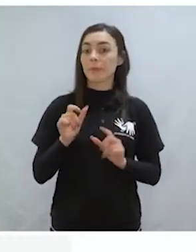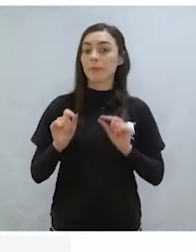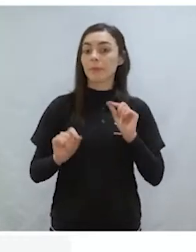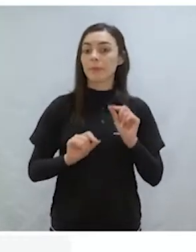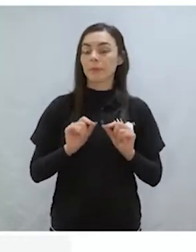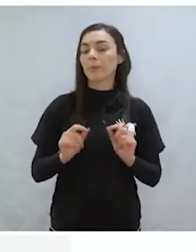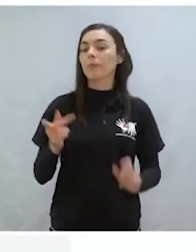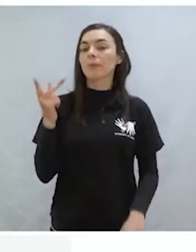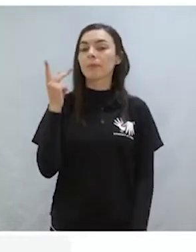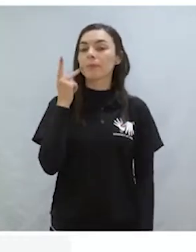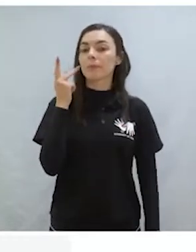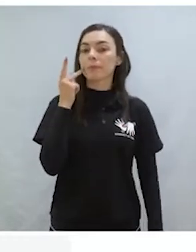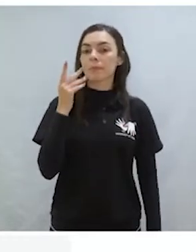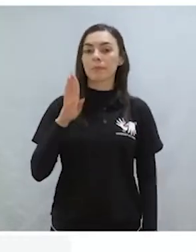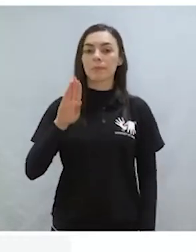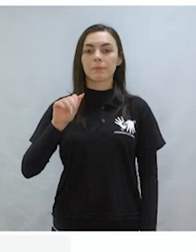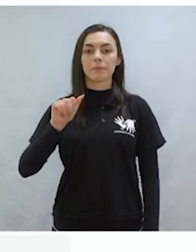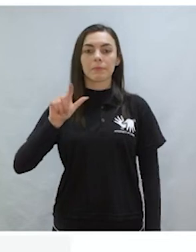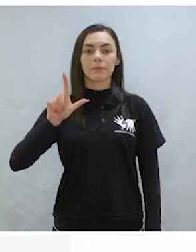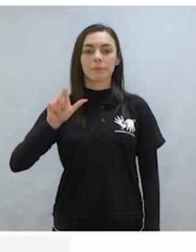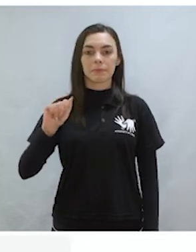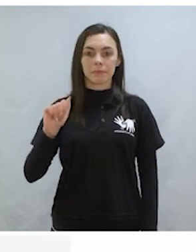é bala.